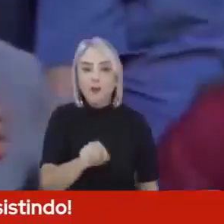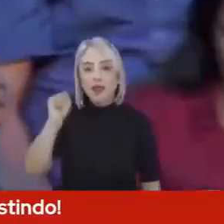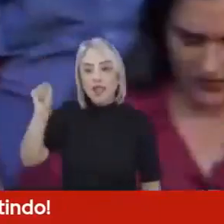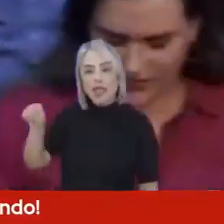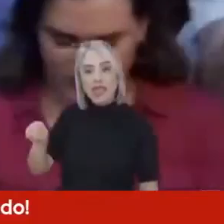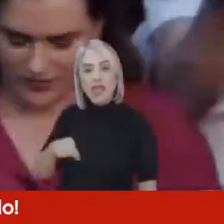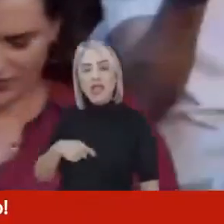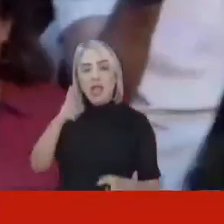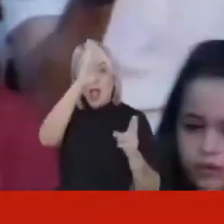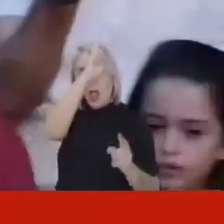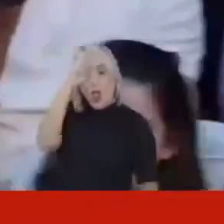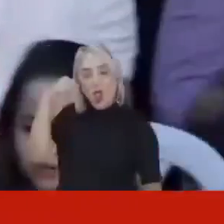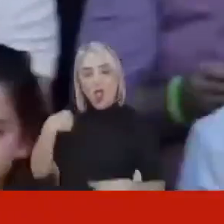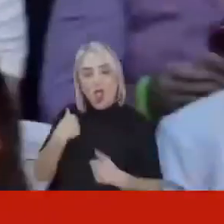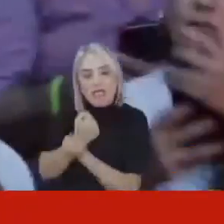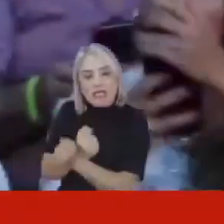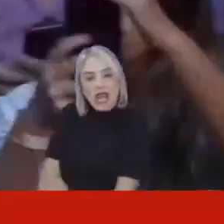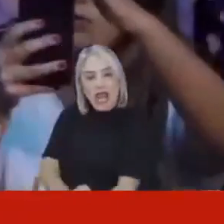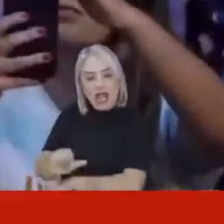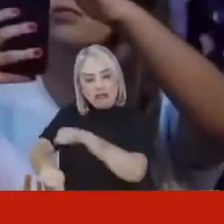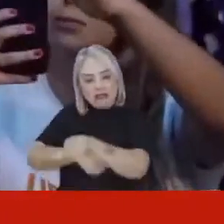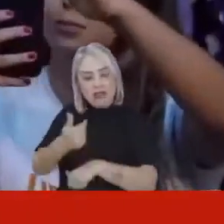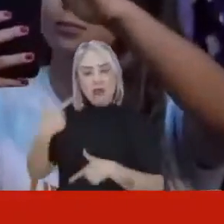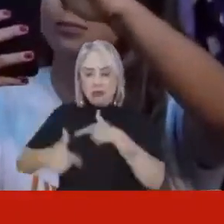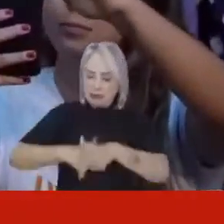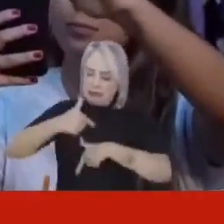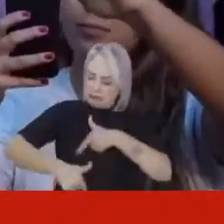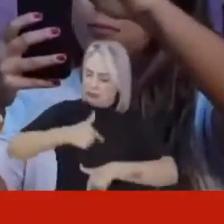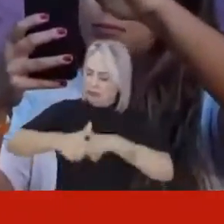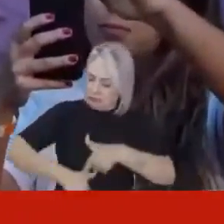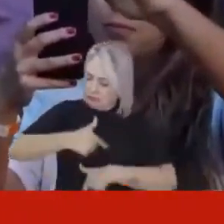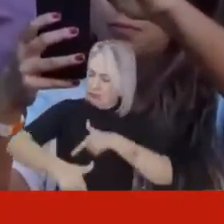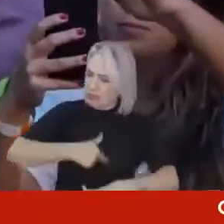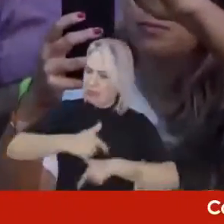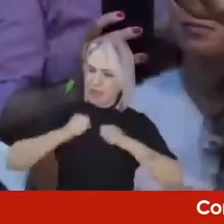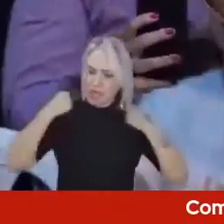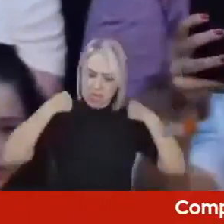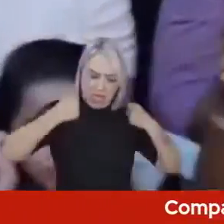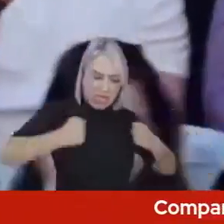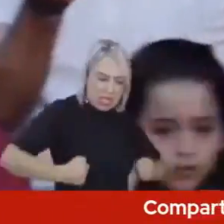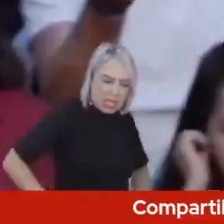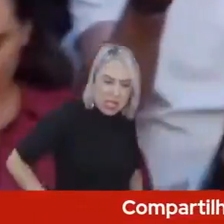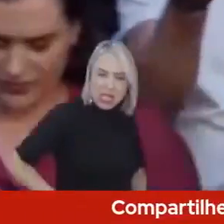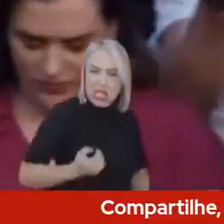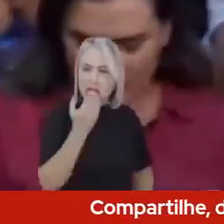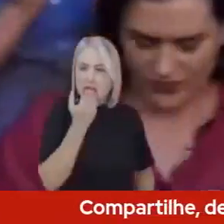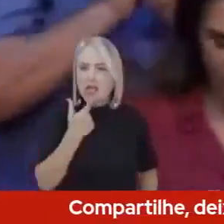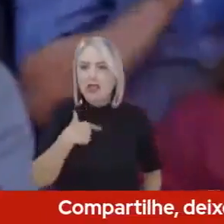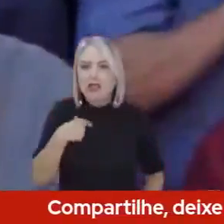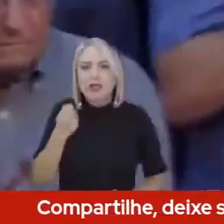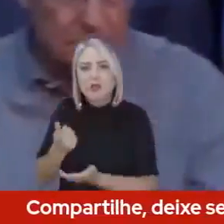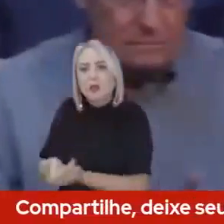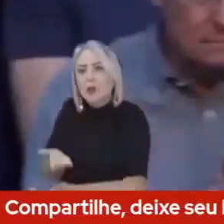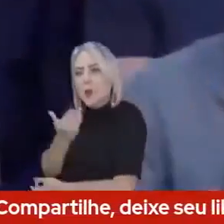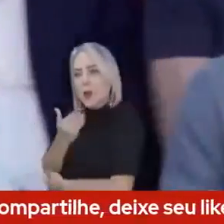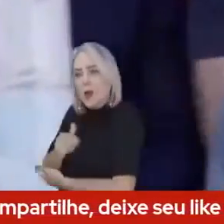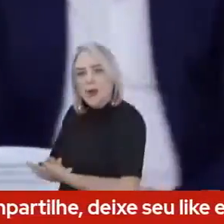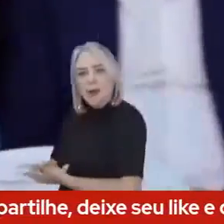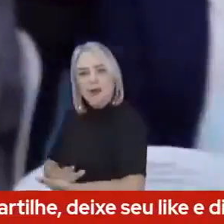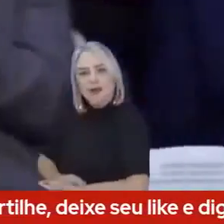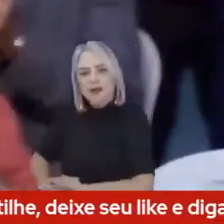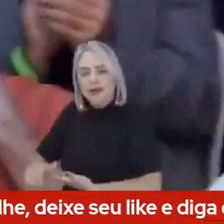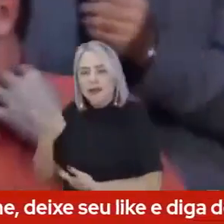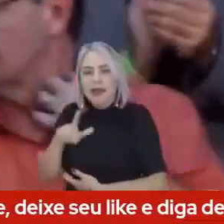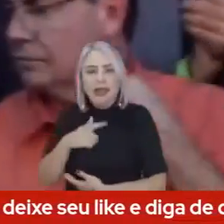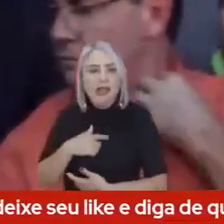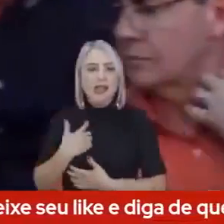transformado no escravo, porque ele trabalha, carrega comida nas costas sem ter dinheiro para comer, ele não tem descanso